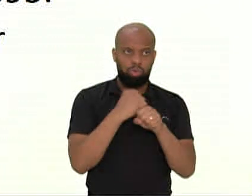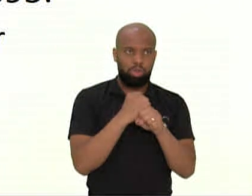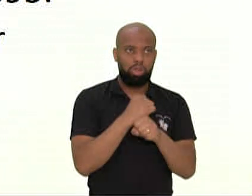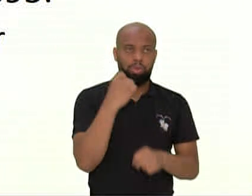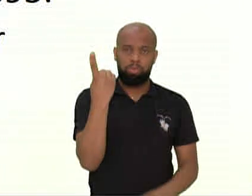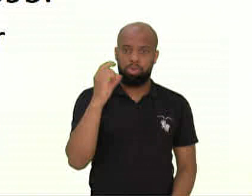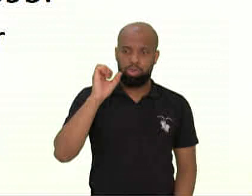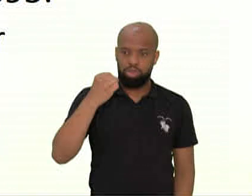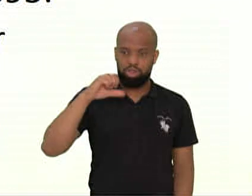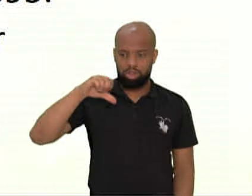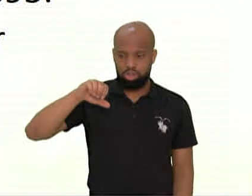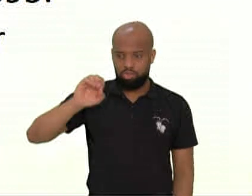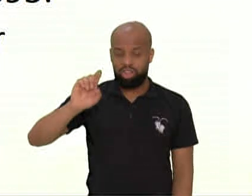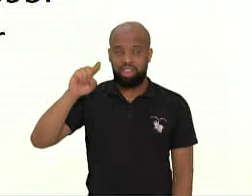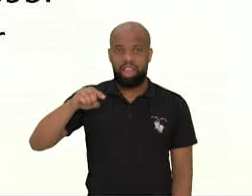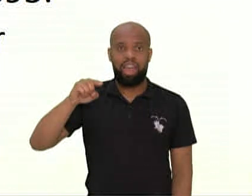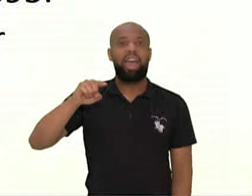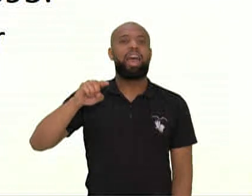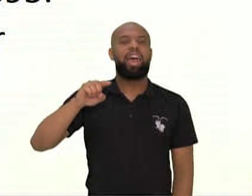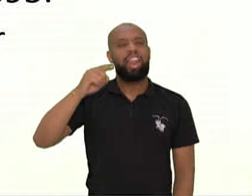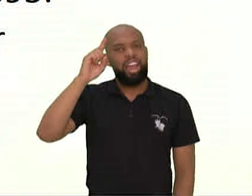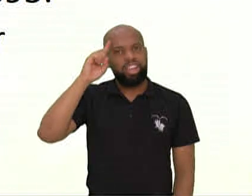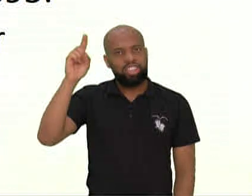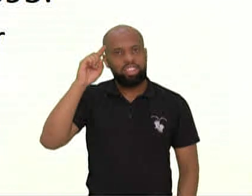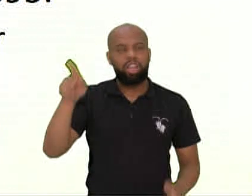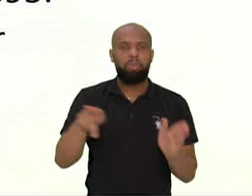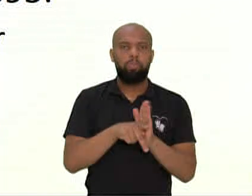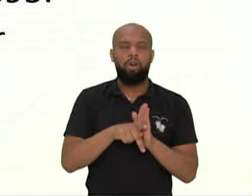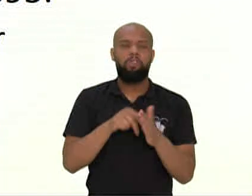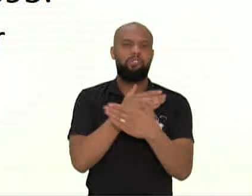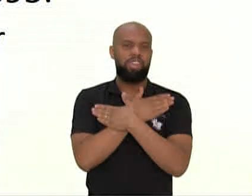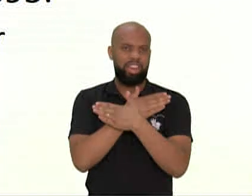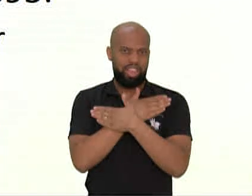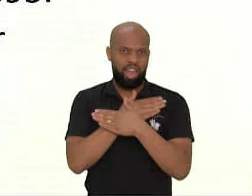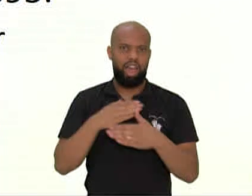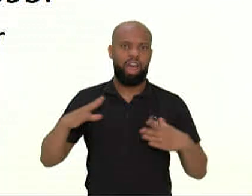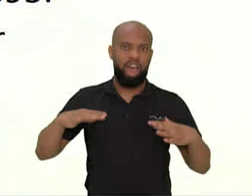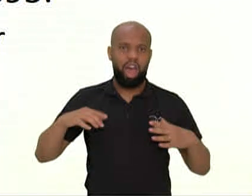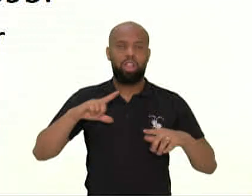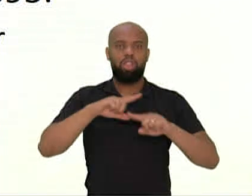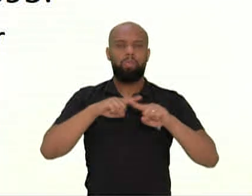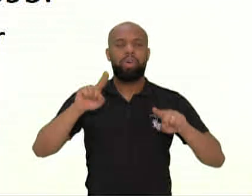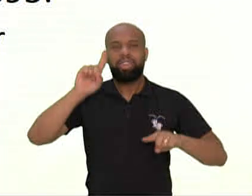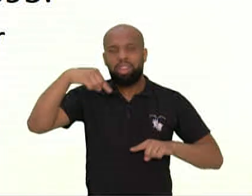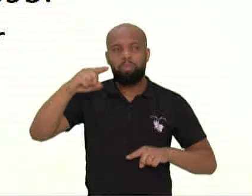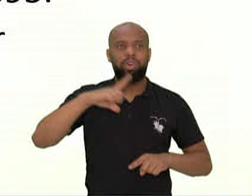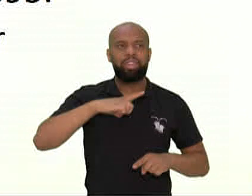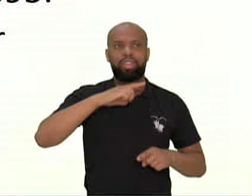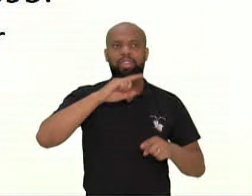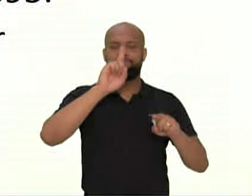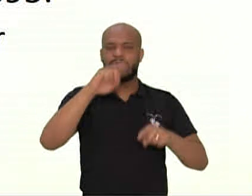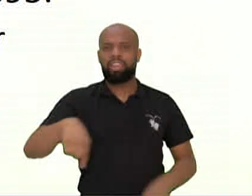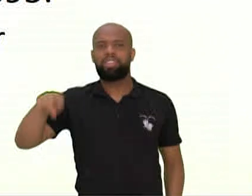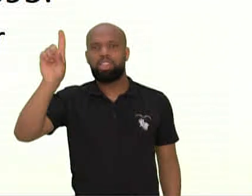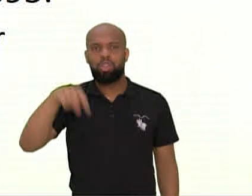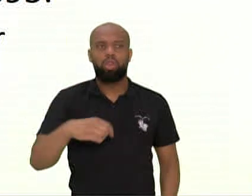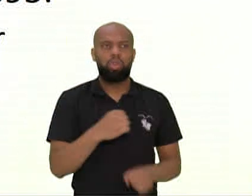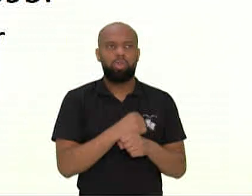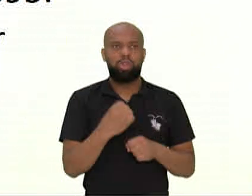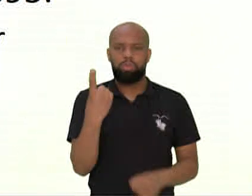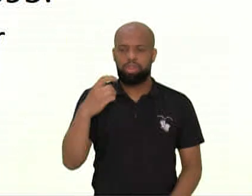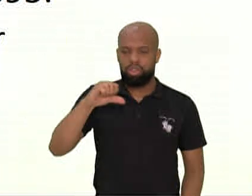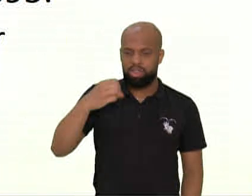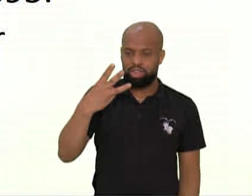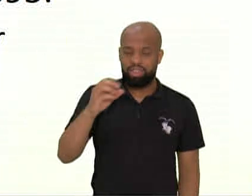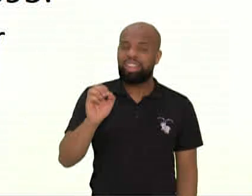considerada um feriado nacional. Era um dia de feriado por causa dessa lei. Mas depois ele foi revogado em 1930, através de